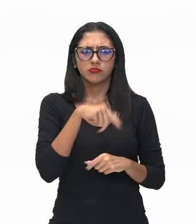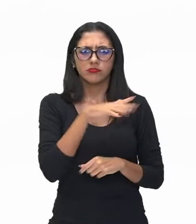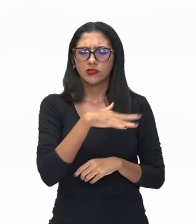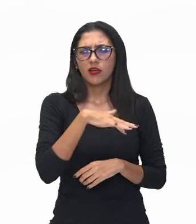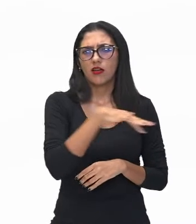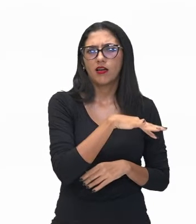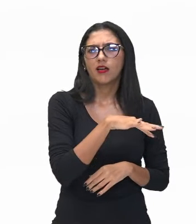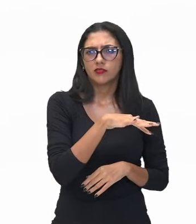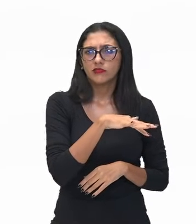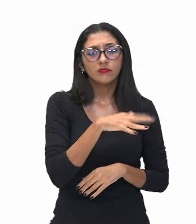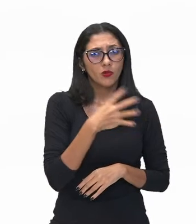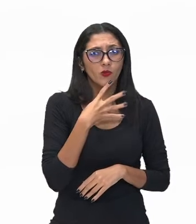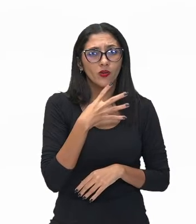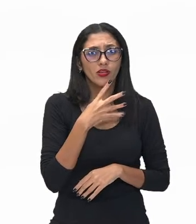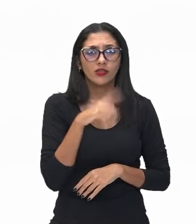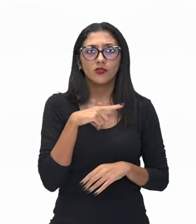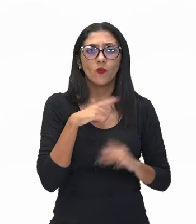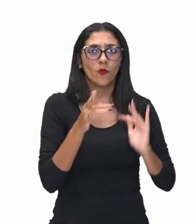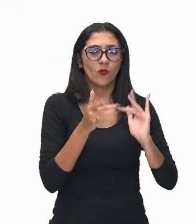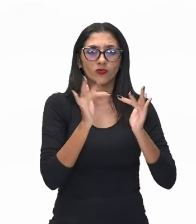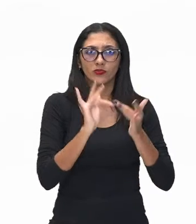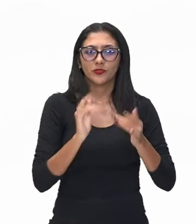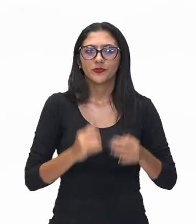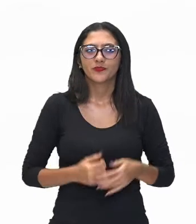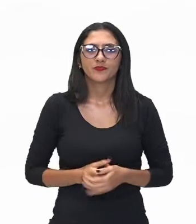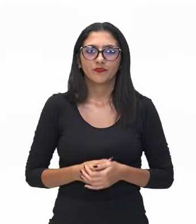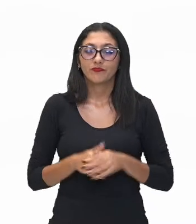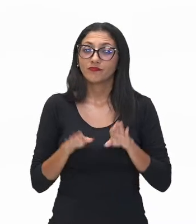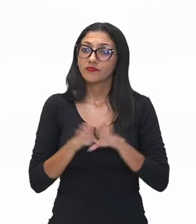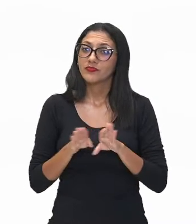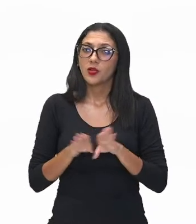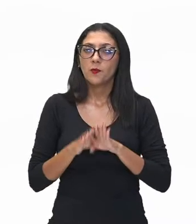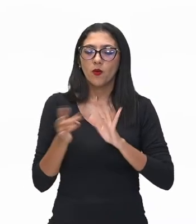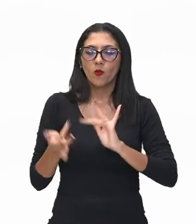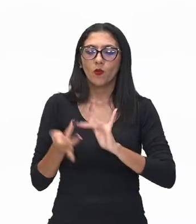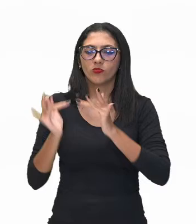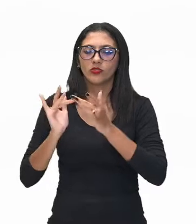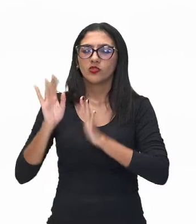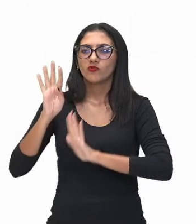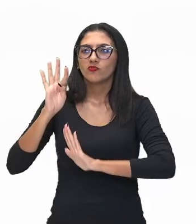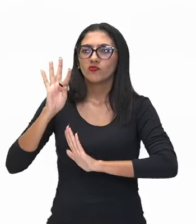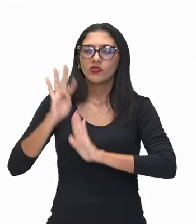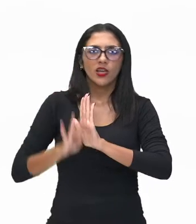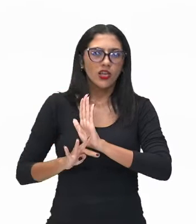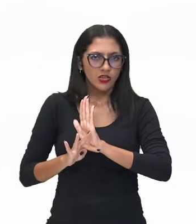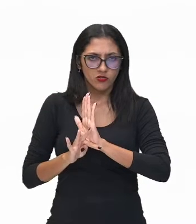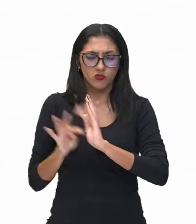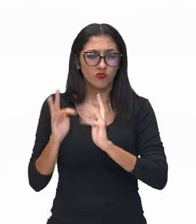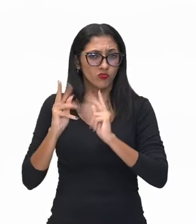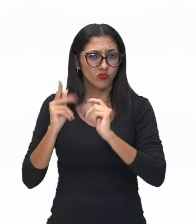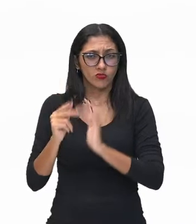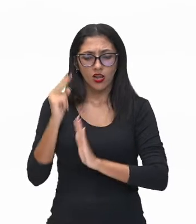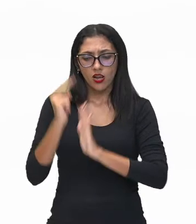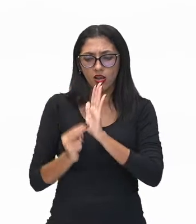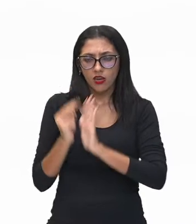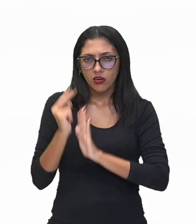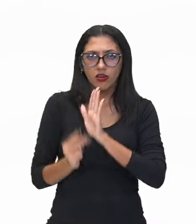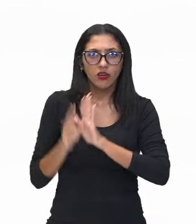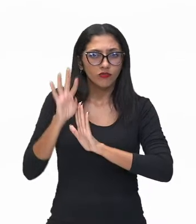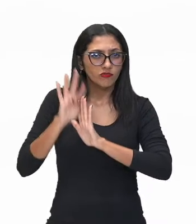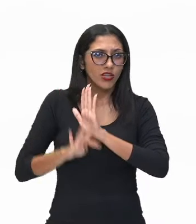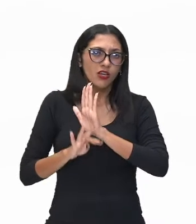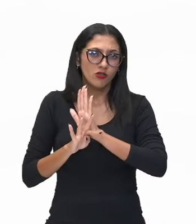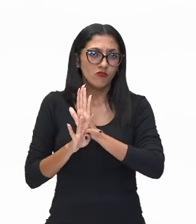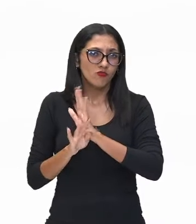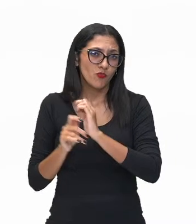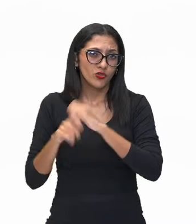contexto. Assim como o texto, né, o contexto, todo texto, tudo que acontece dentro desse